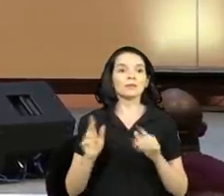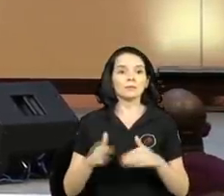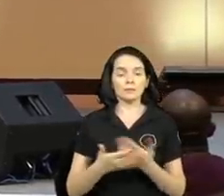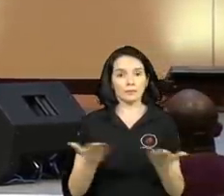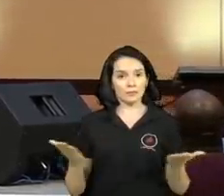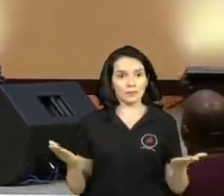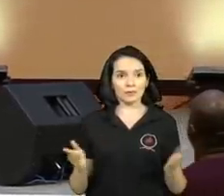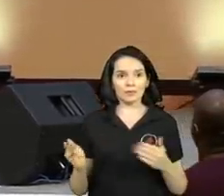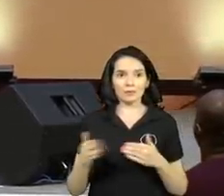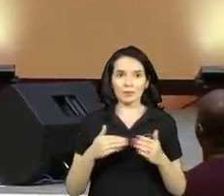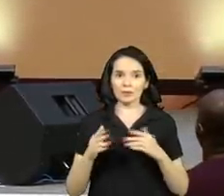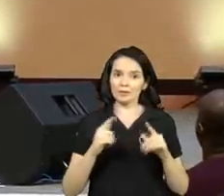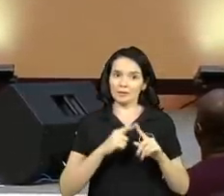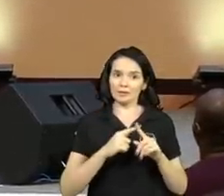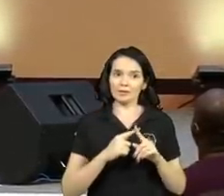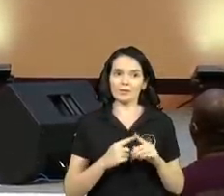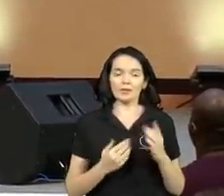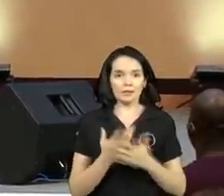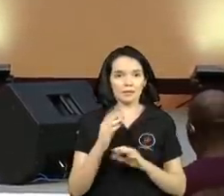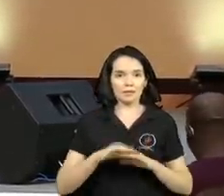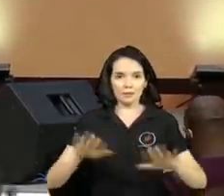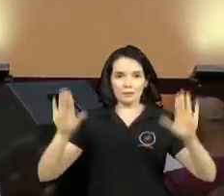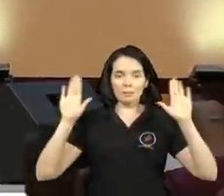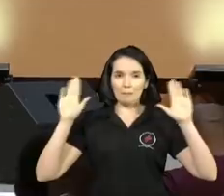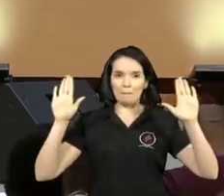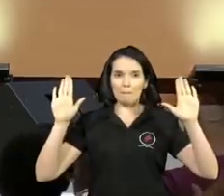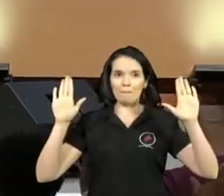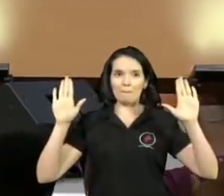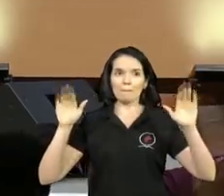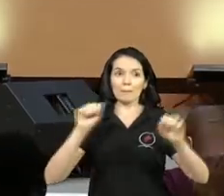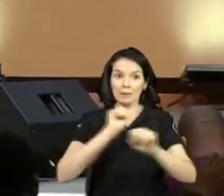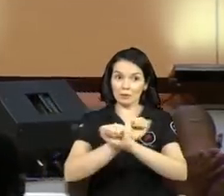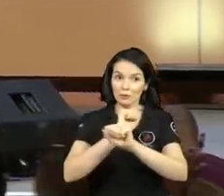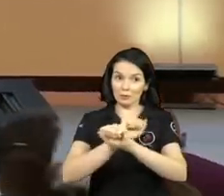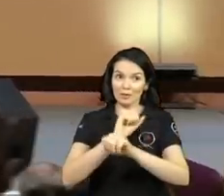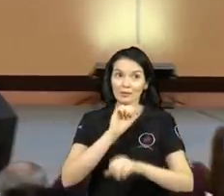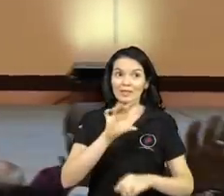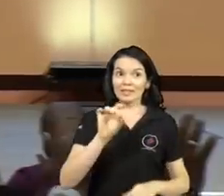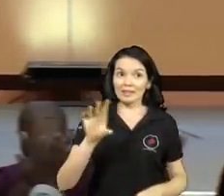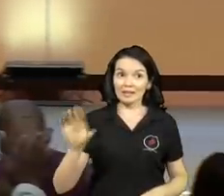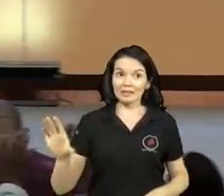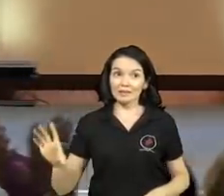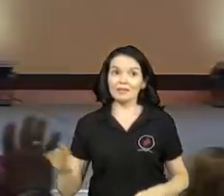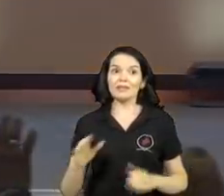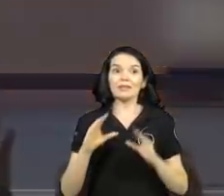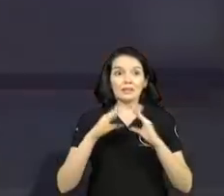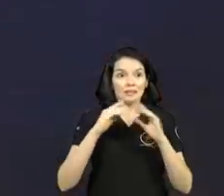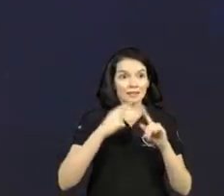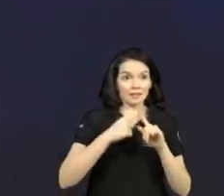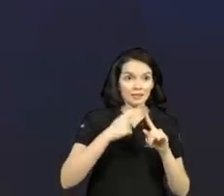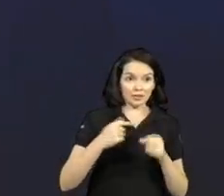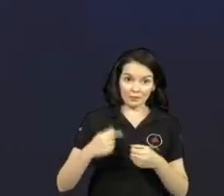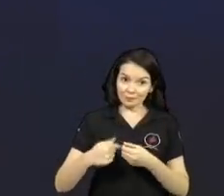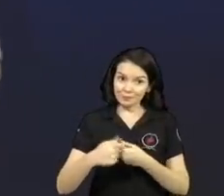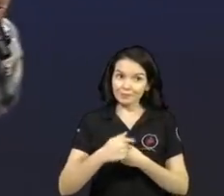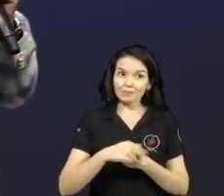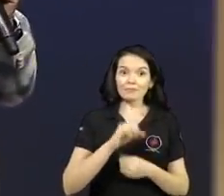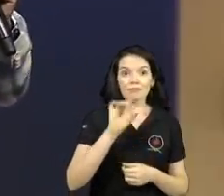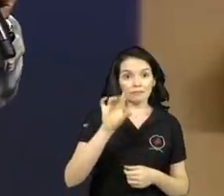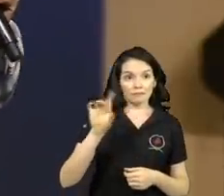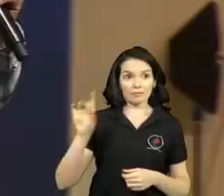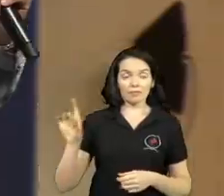igreja. Estende a mão sobre elas. Eu espero que em cada igreja filiada, para cada pessoa que está na frente,